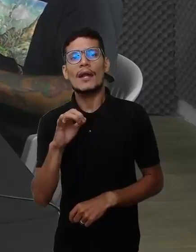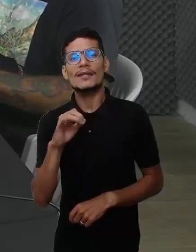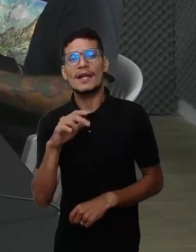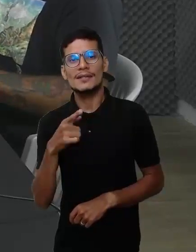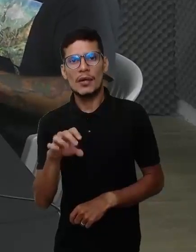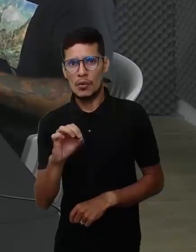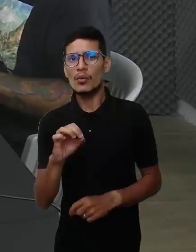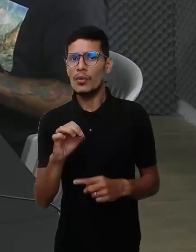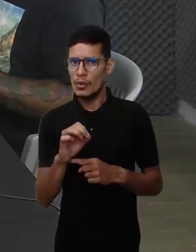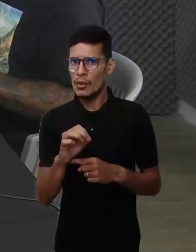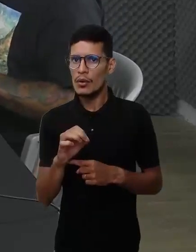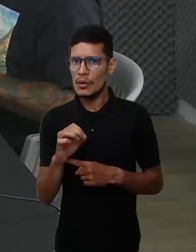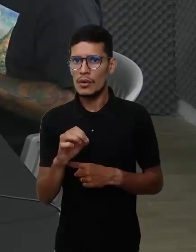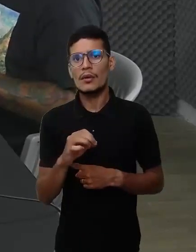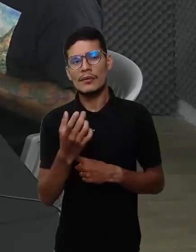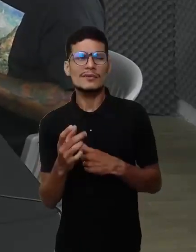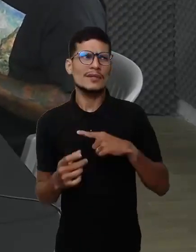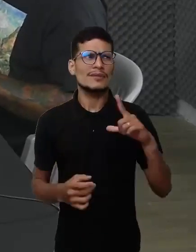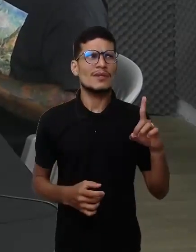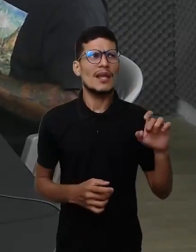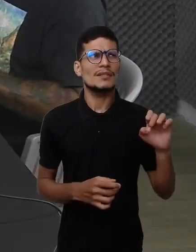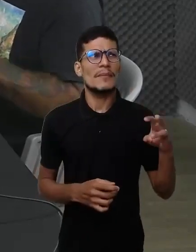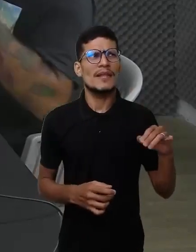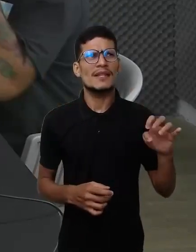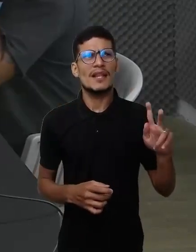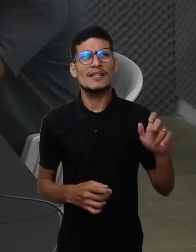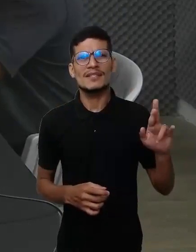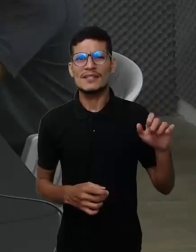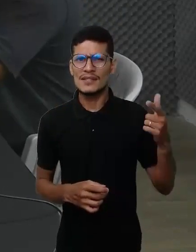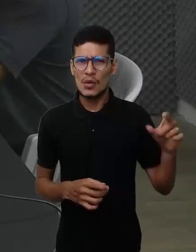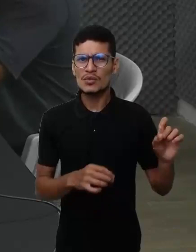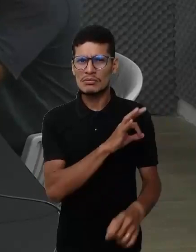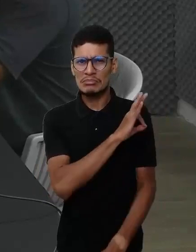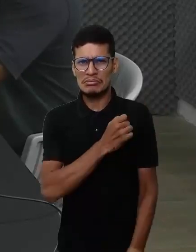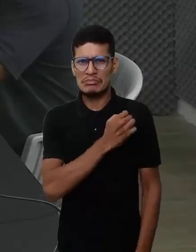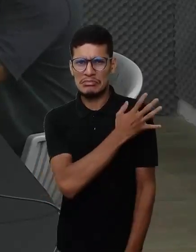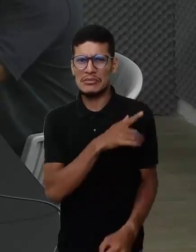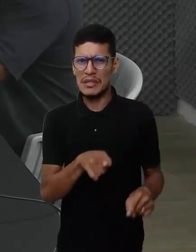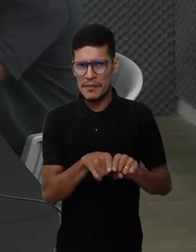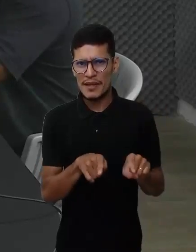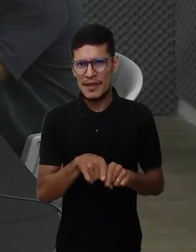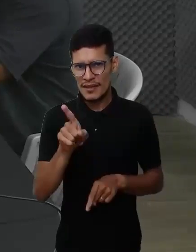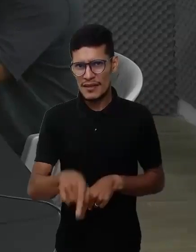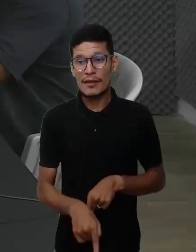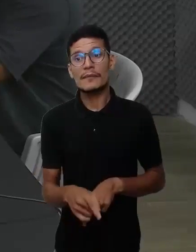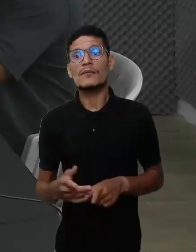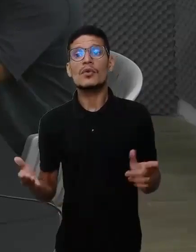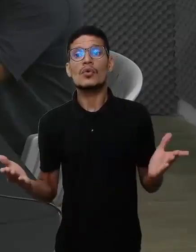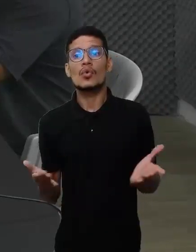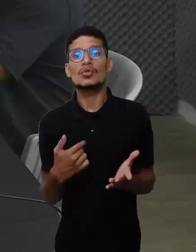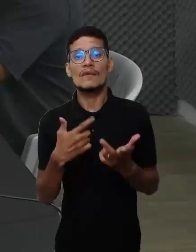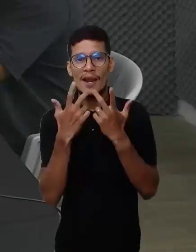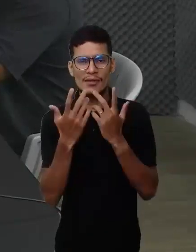porque a gente. Eu fico. Desmilitarização também, né? Eu fico agoniado, porque a gente tem hoje. A gente estava falando aqui em